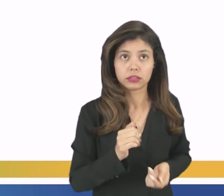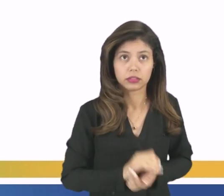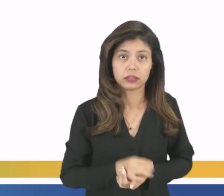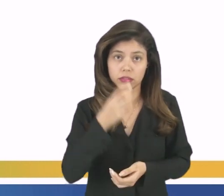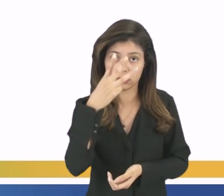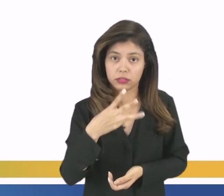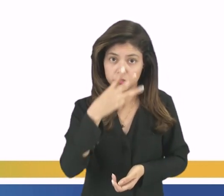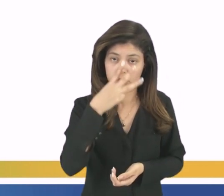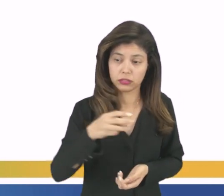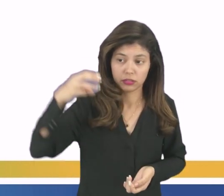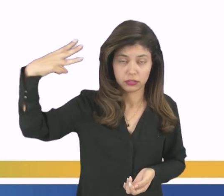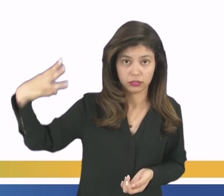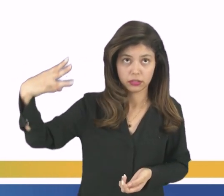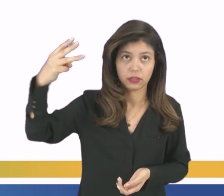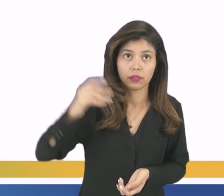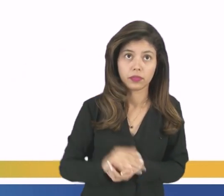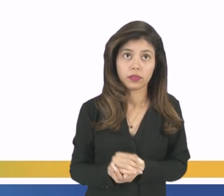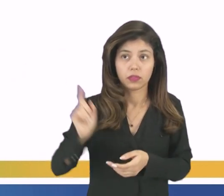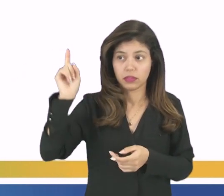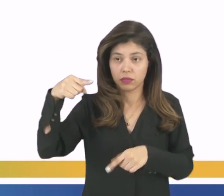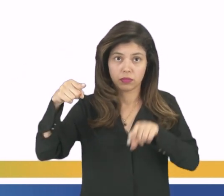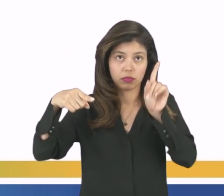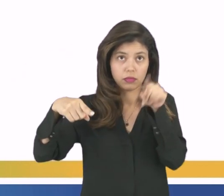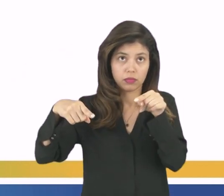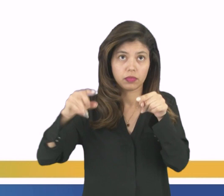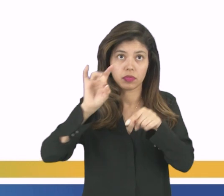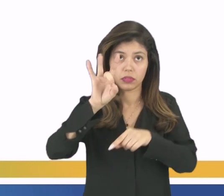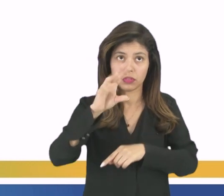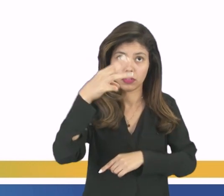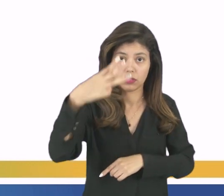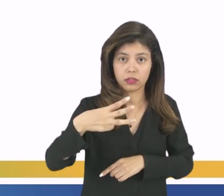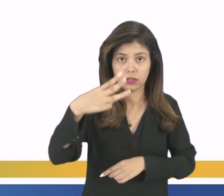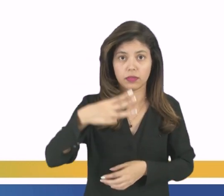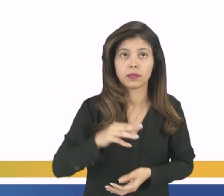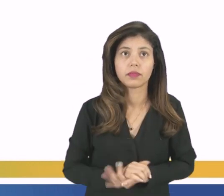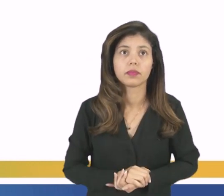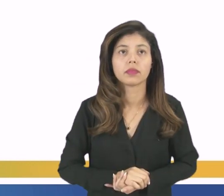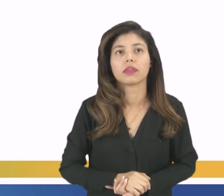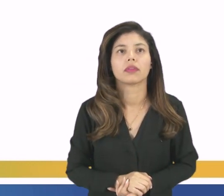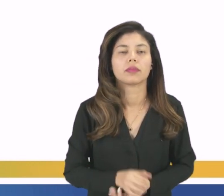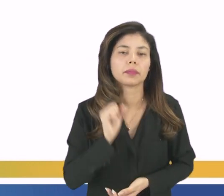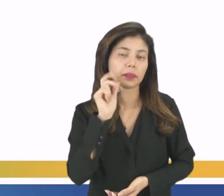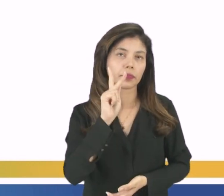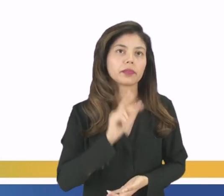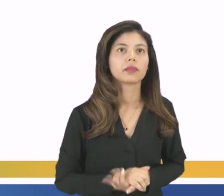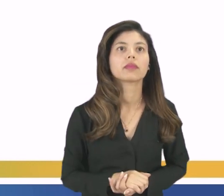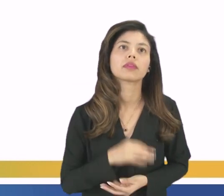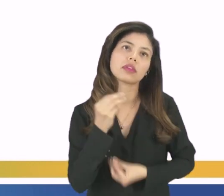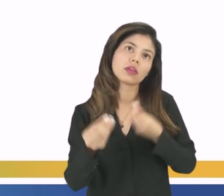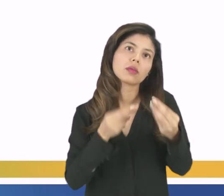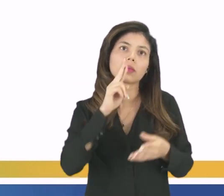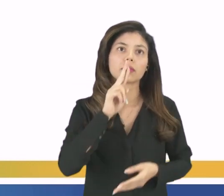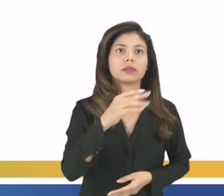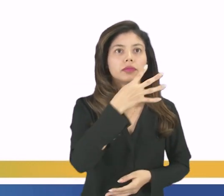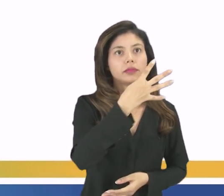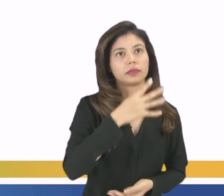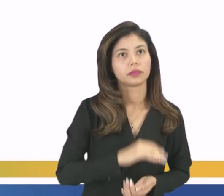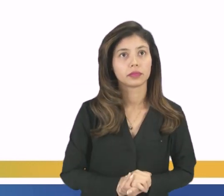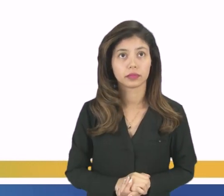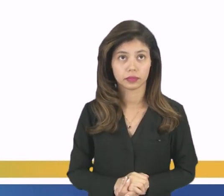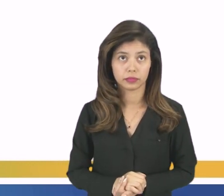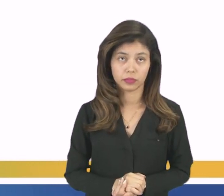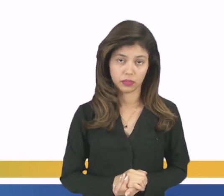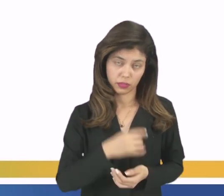índice é 3 e o expoente é 3. Um cancela o outro e vai sobrar só 3. Ok? Aí como é que deu aqui esse 4? Vai